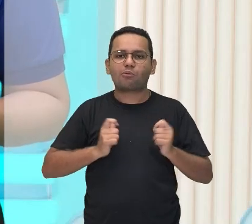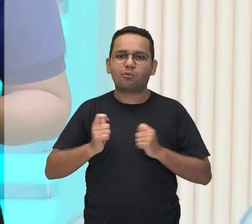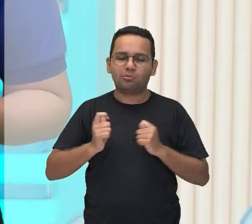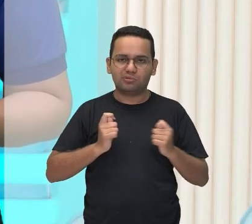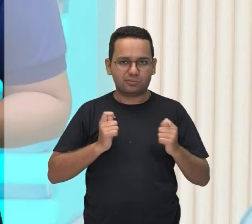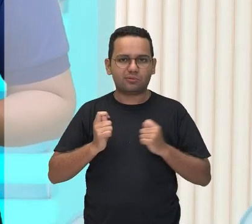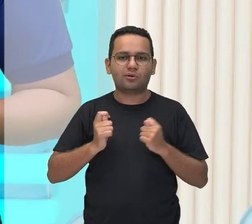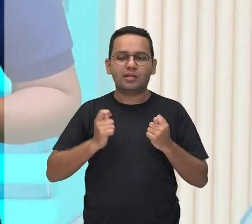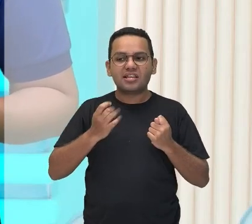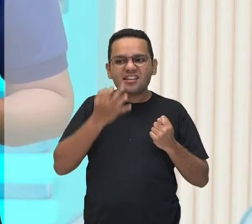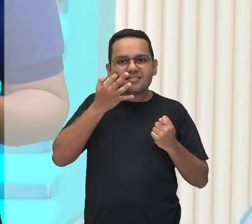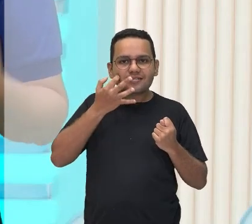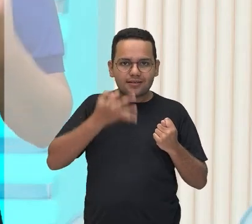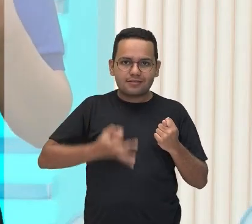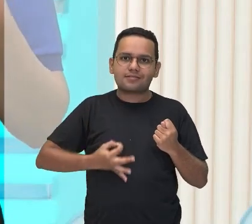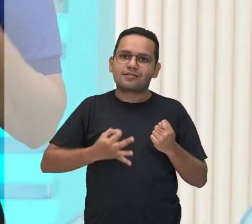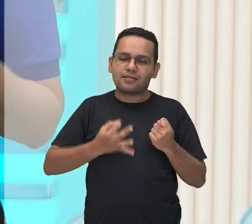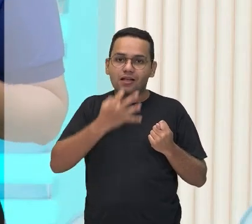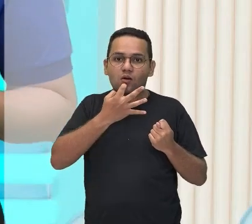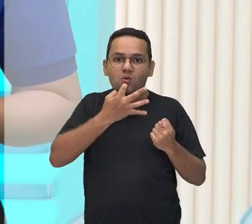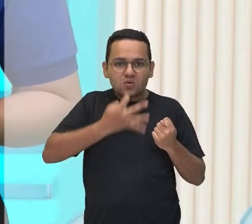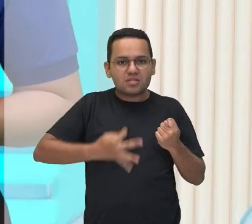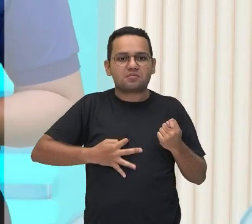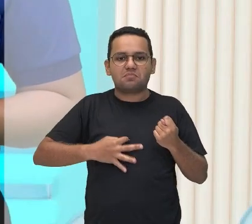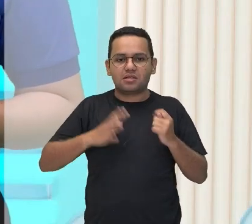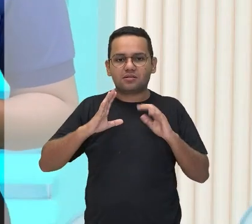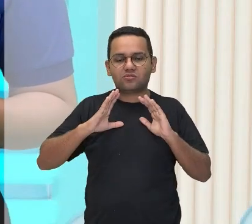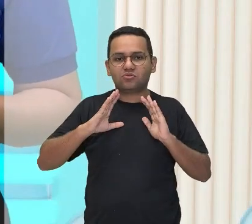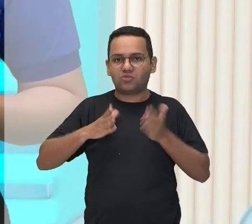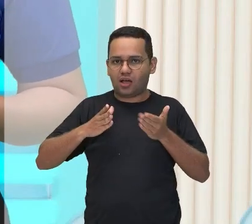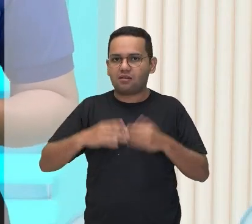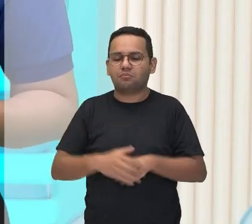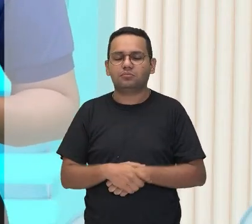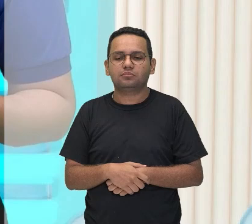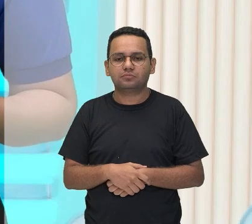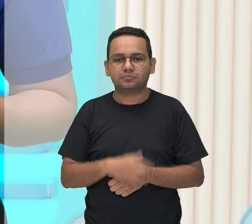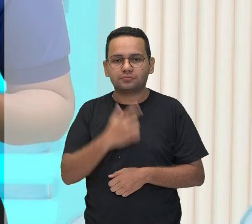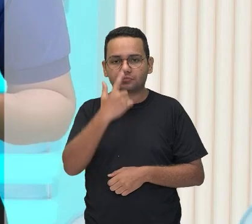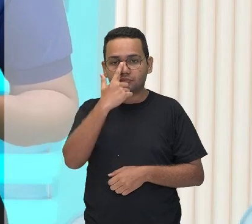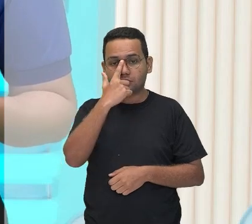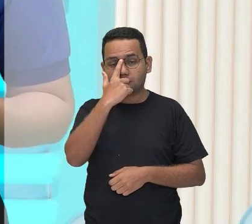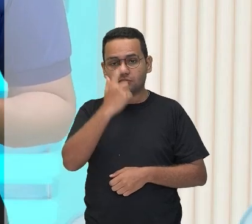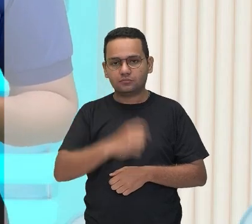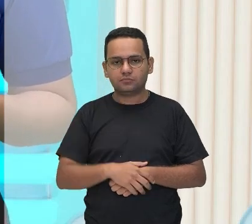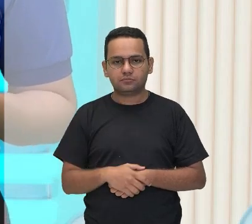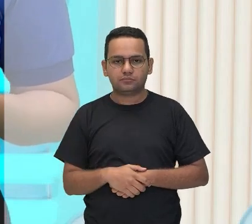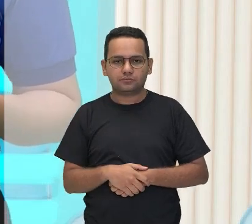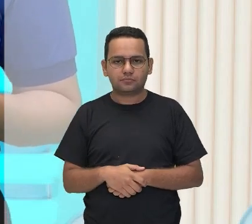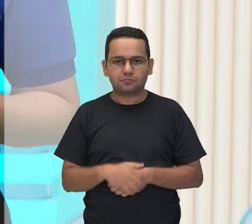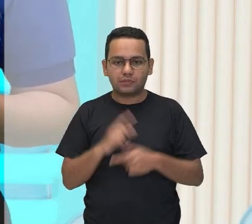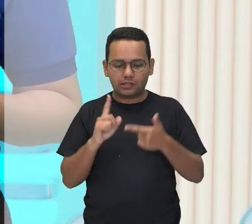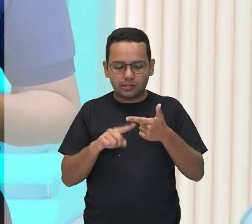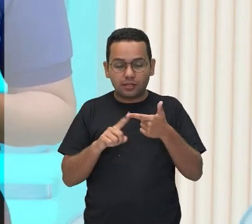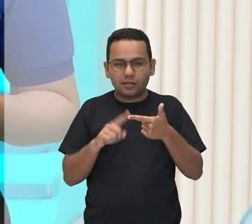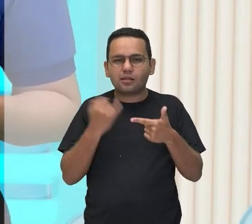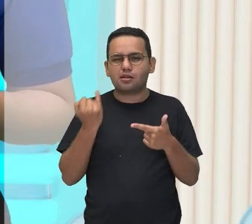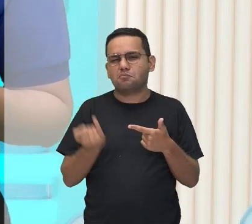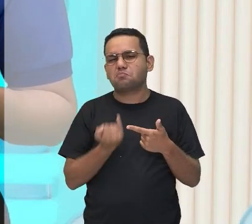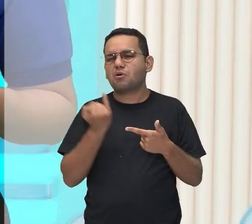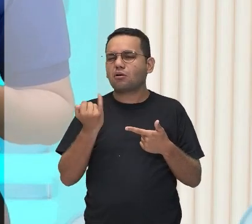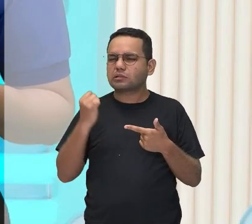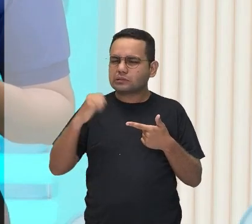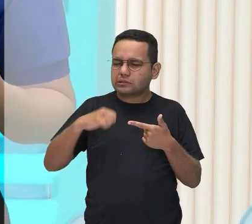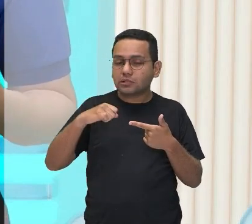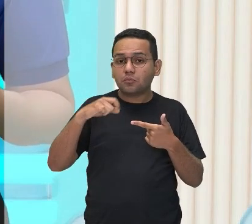próprios movimentos, né, a ter mais consciência corporal. Isso é um fator importante de ser